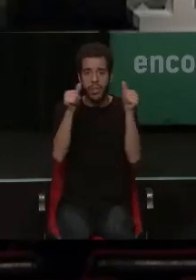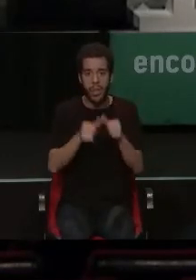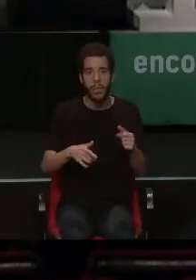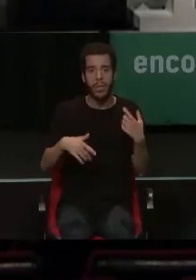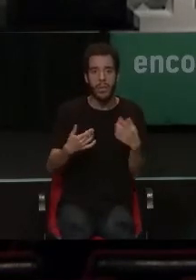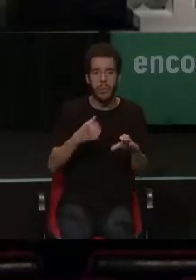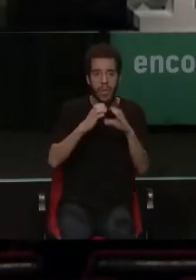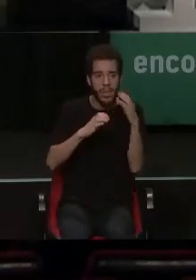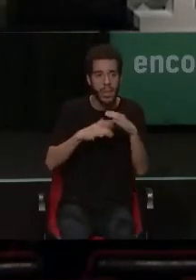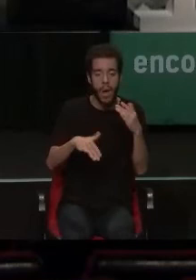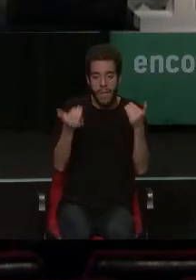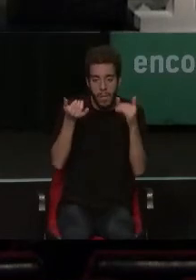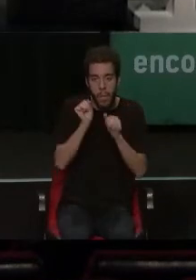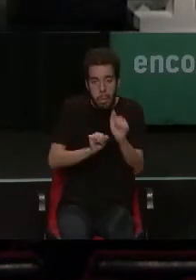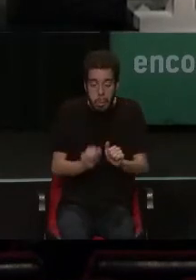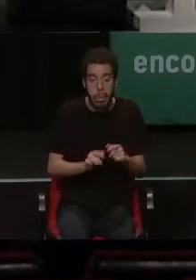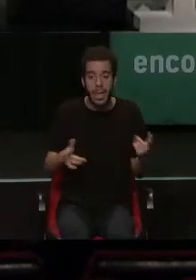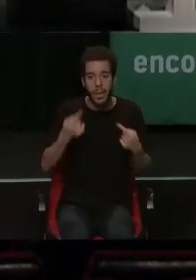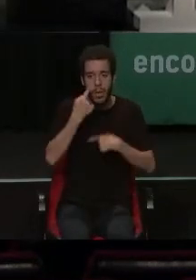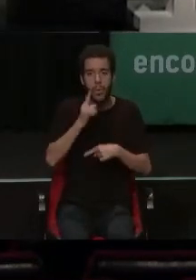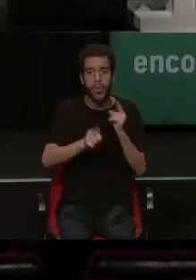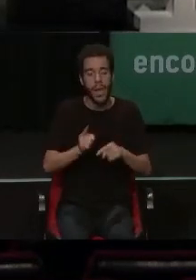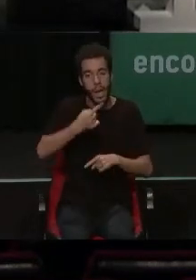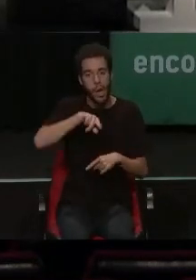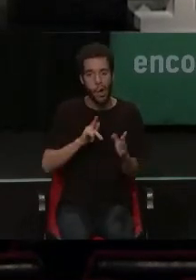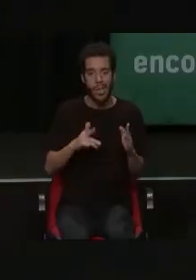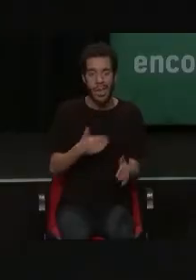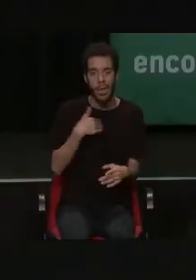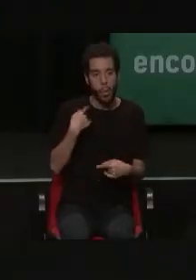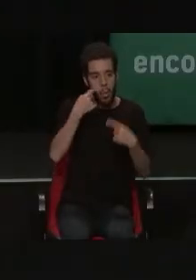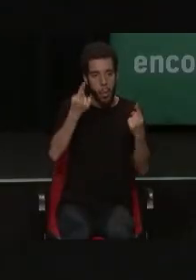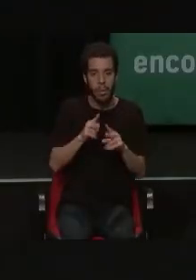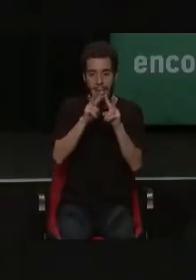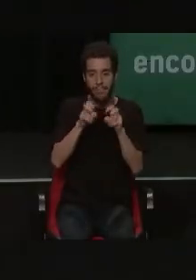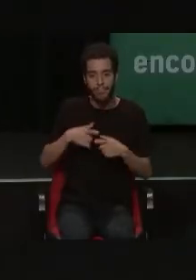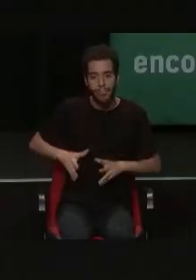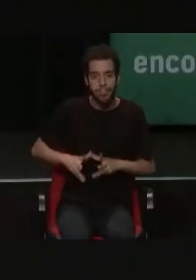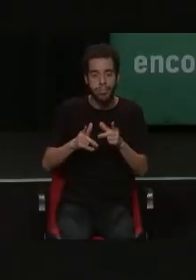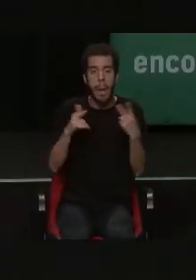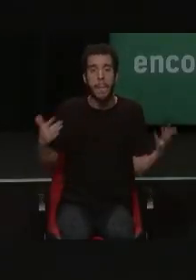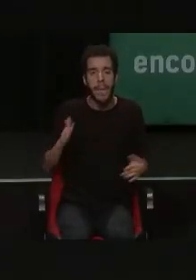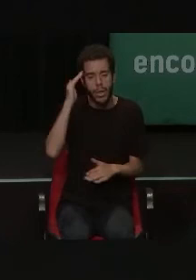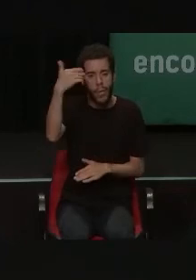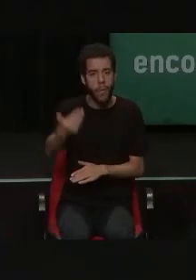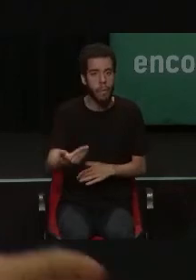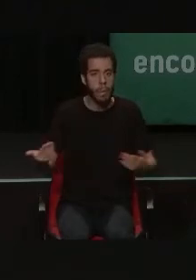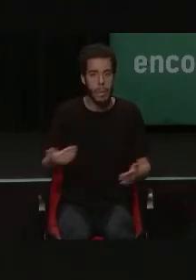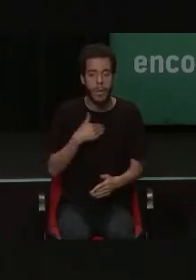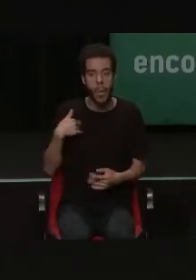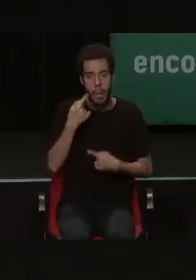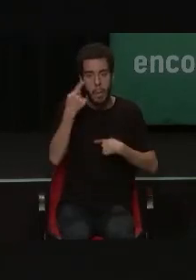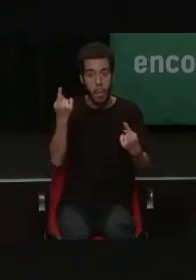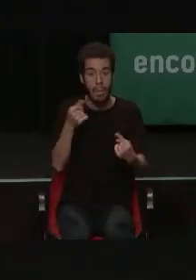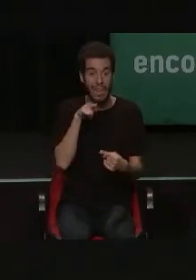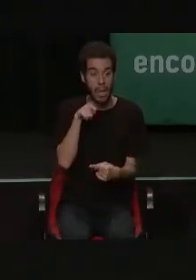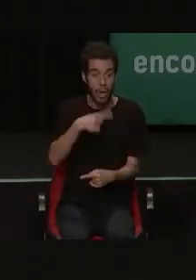o que nos mostra como estamos a evoluir na saúde pública e como é que vai ser o futuro da saúde pública e